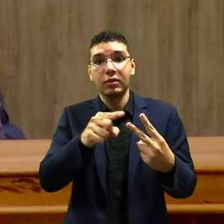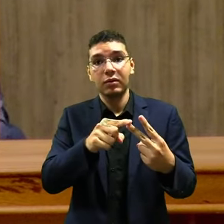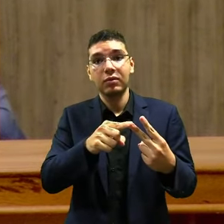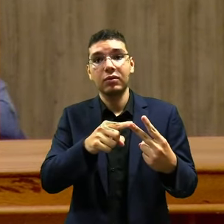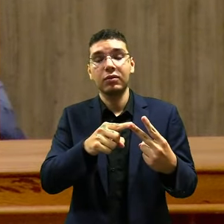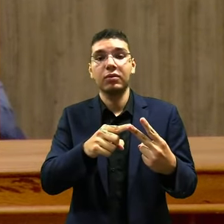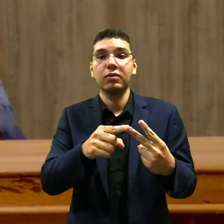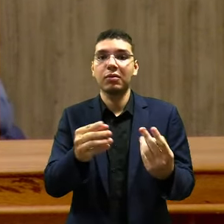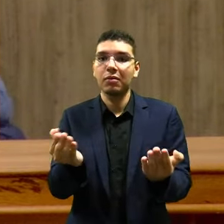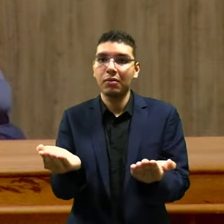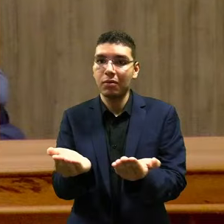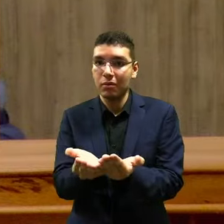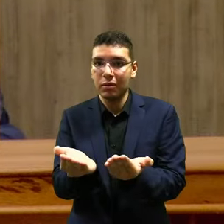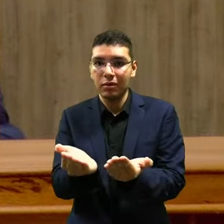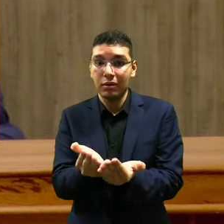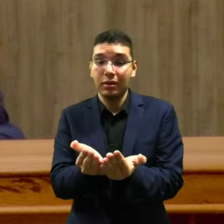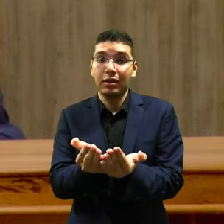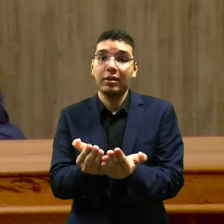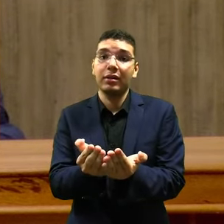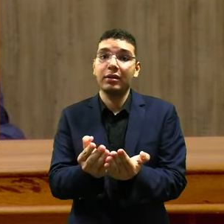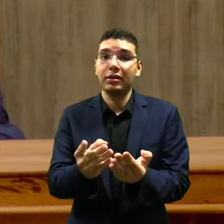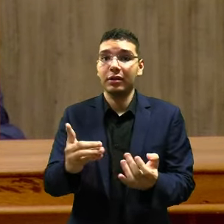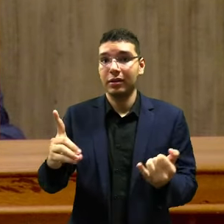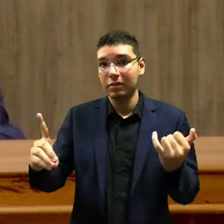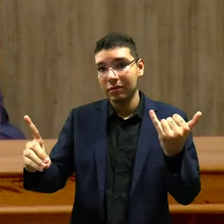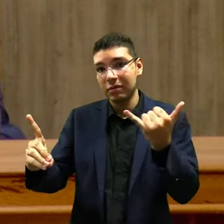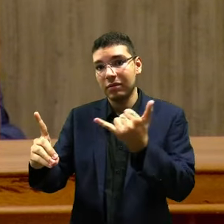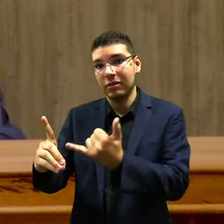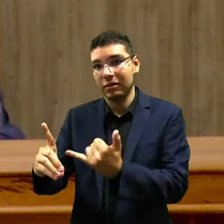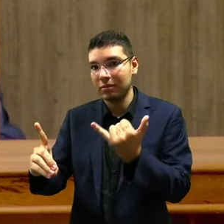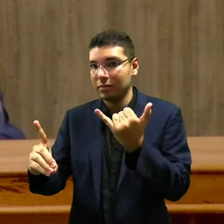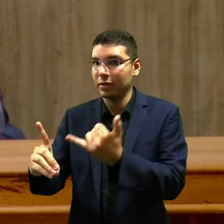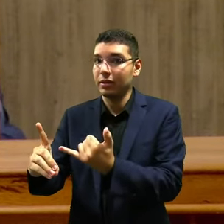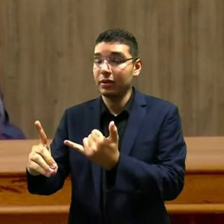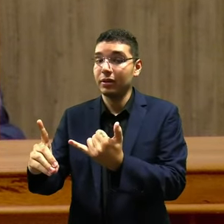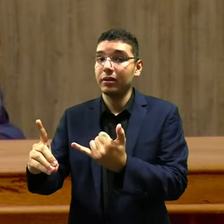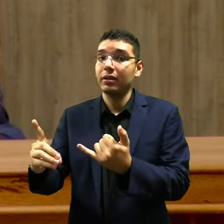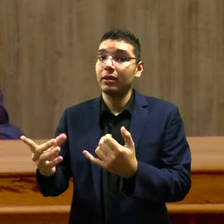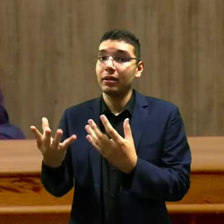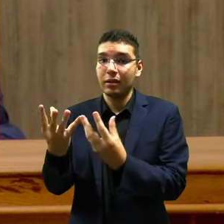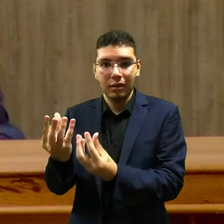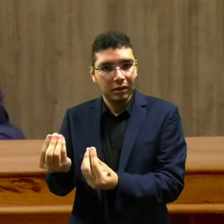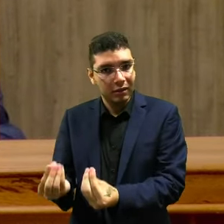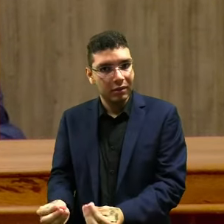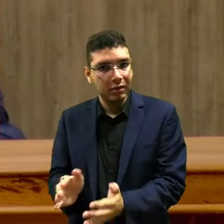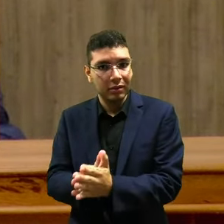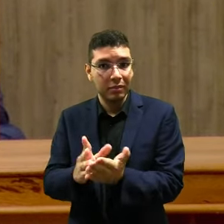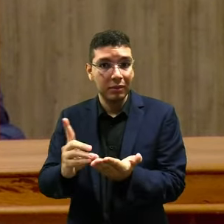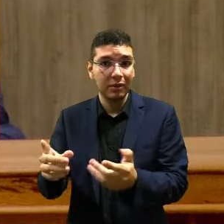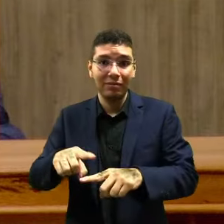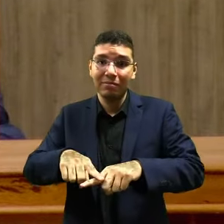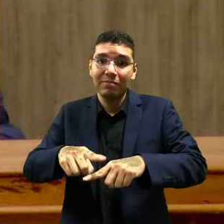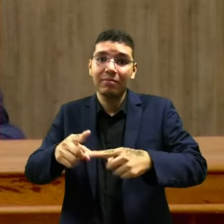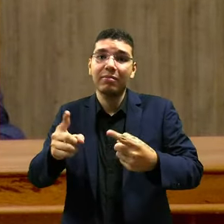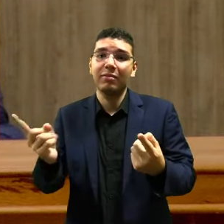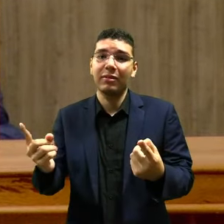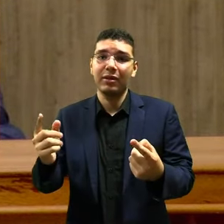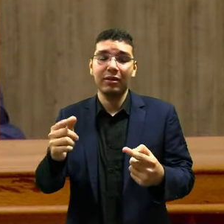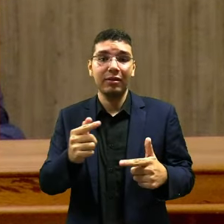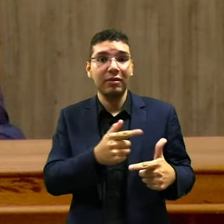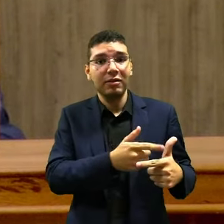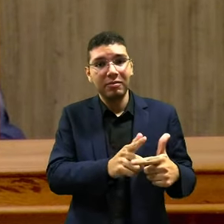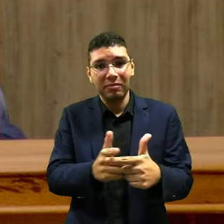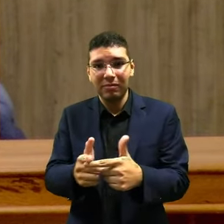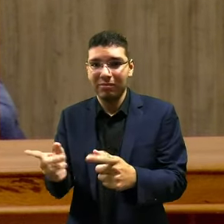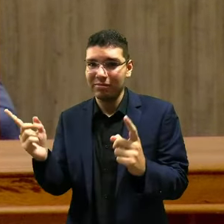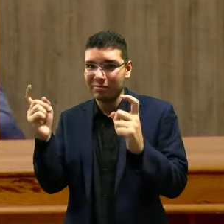emocional hoje a nossa palestra É sobre esse ouvinte emocional